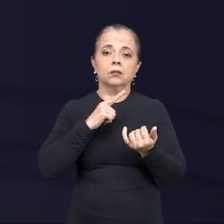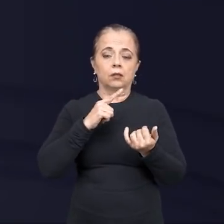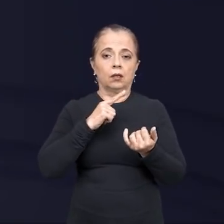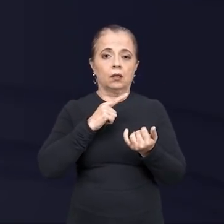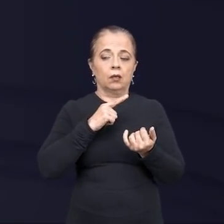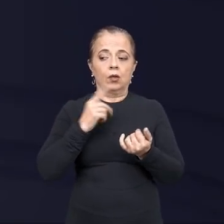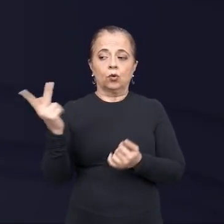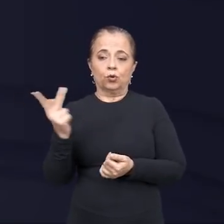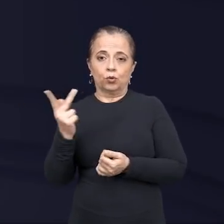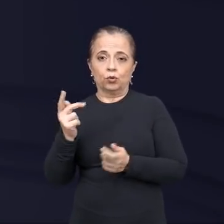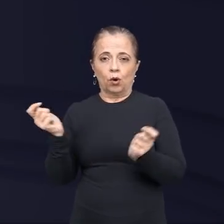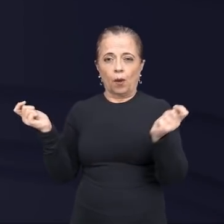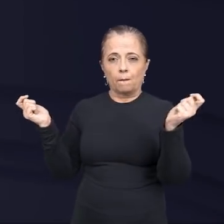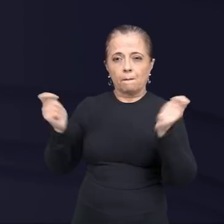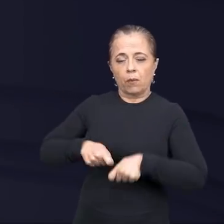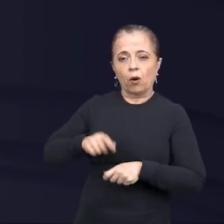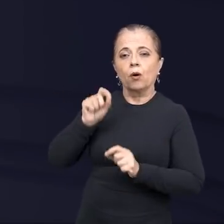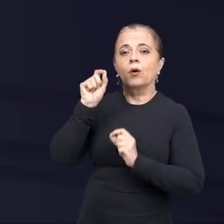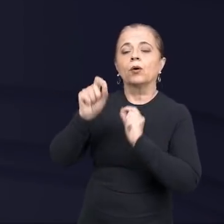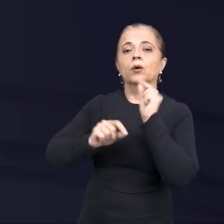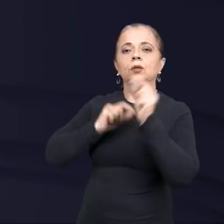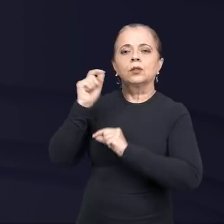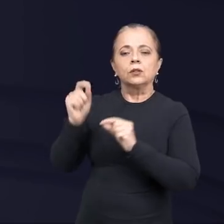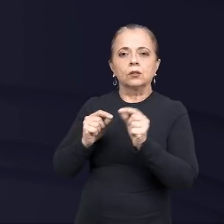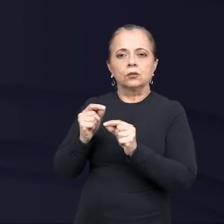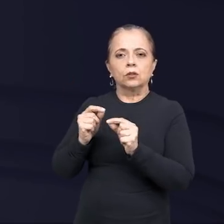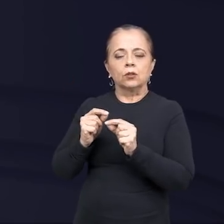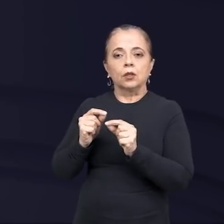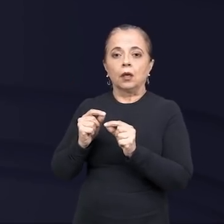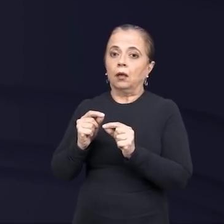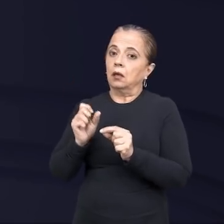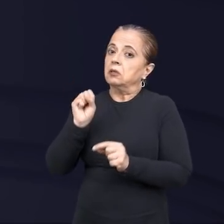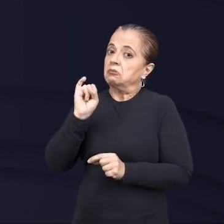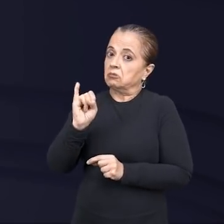informativos que os investigados podiam,